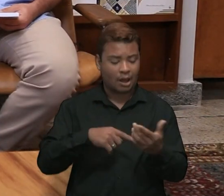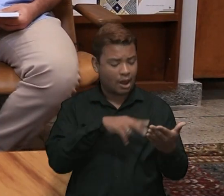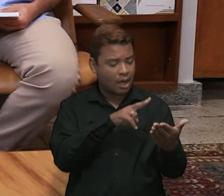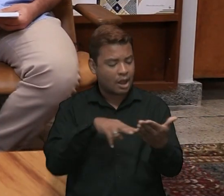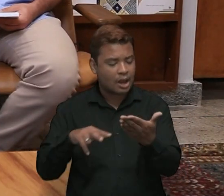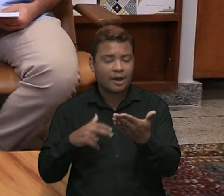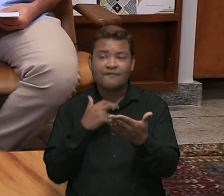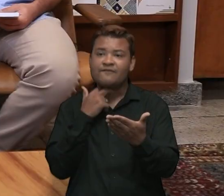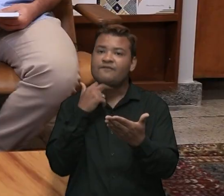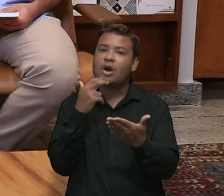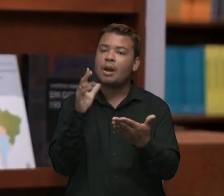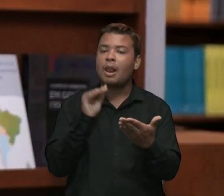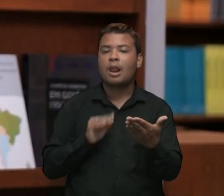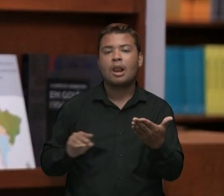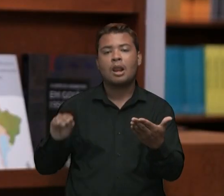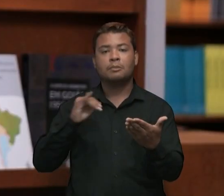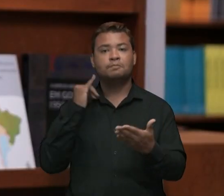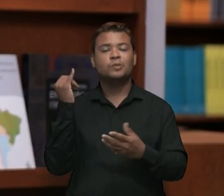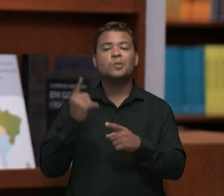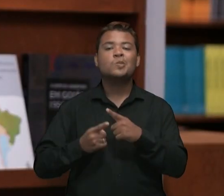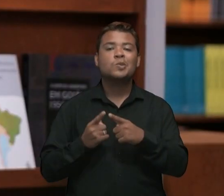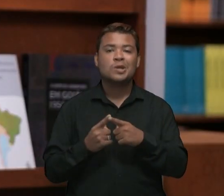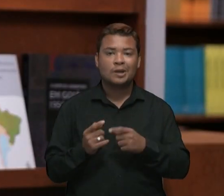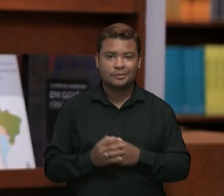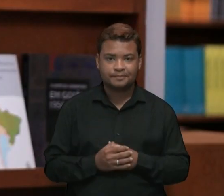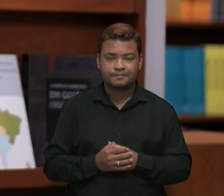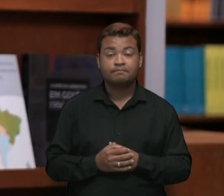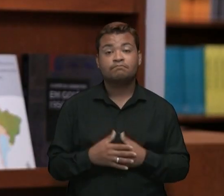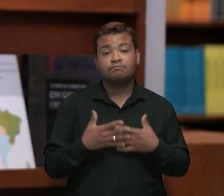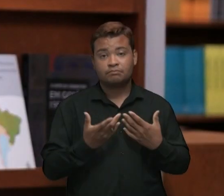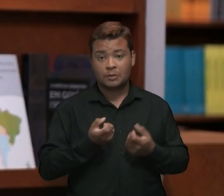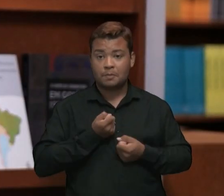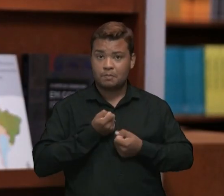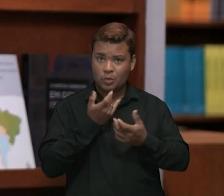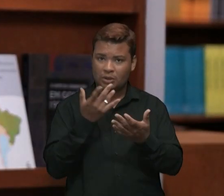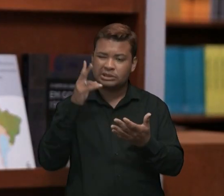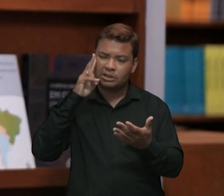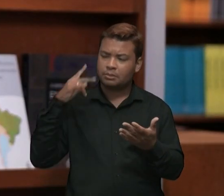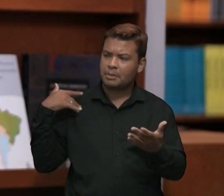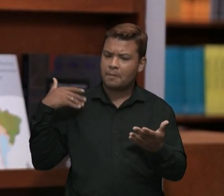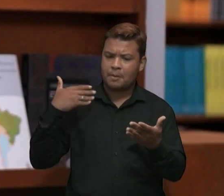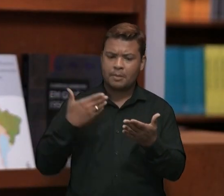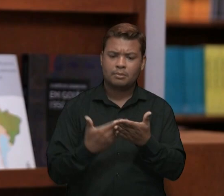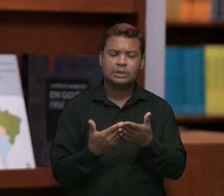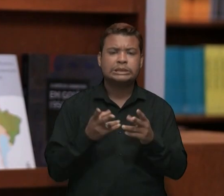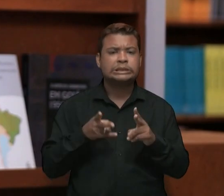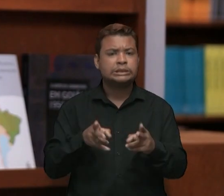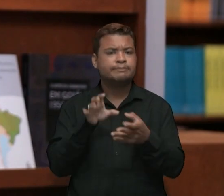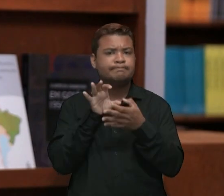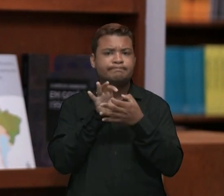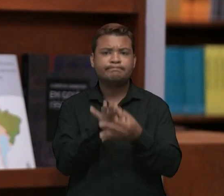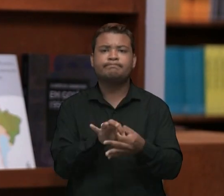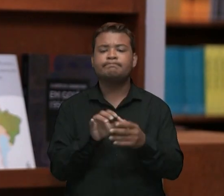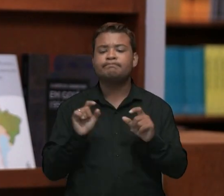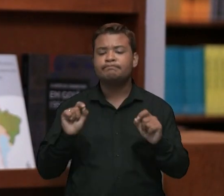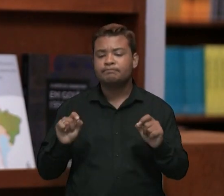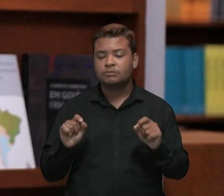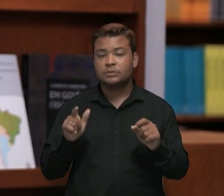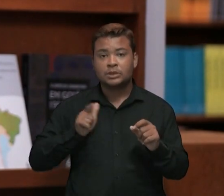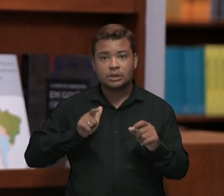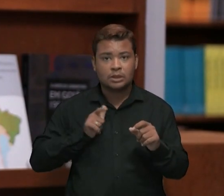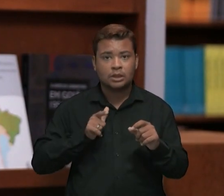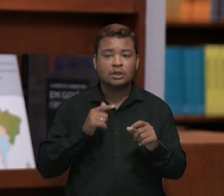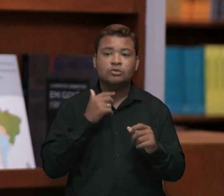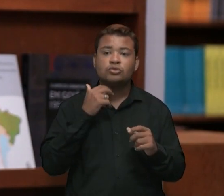da leitura de poesia? A poesia, ao longo de sua história, ela esteve sempre constituída pela exploração